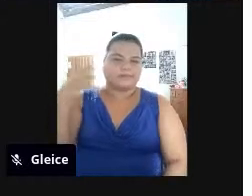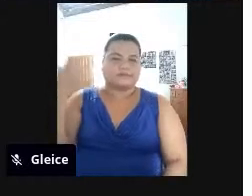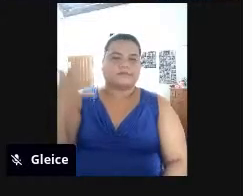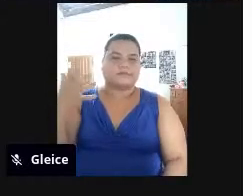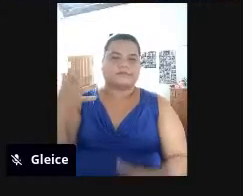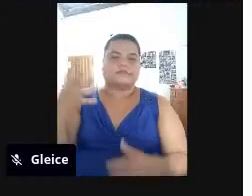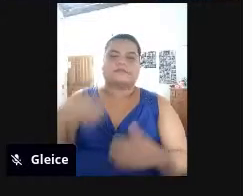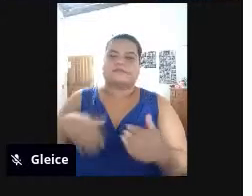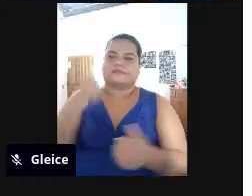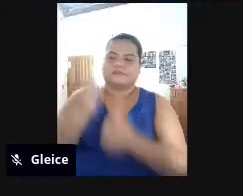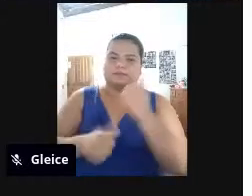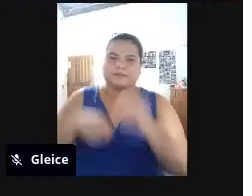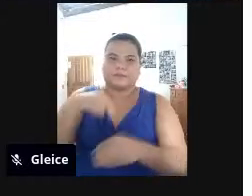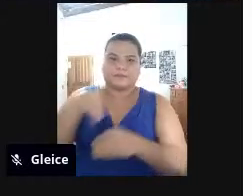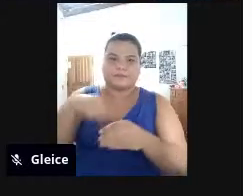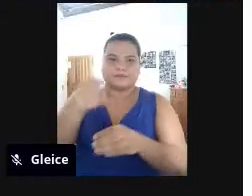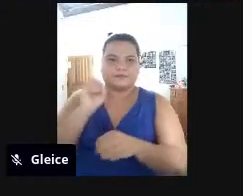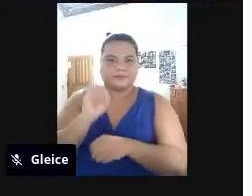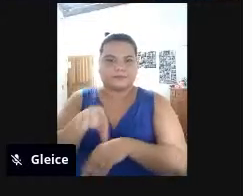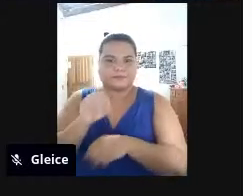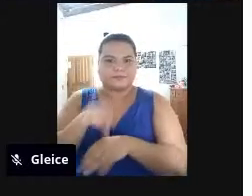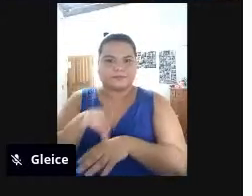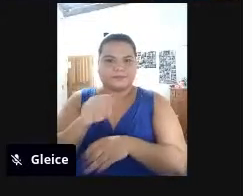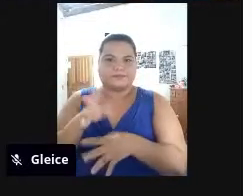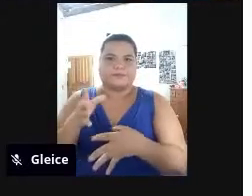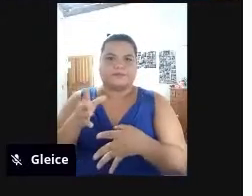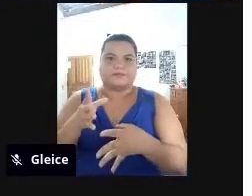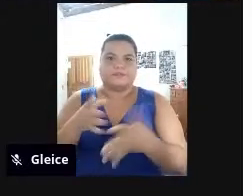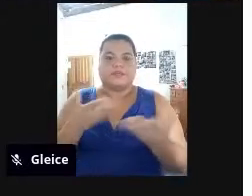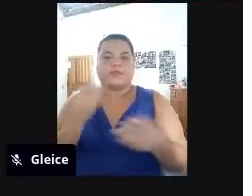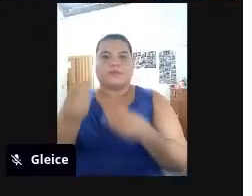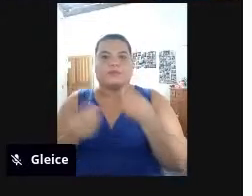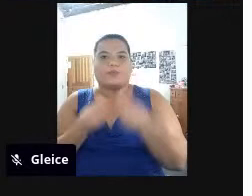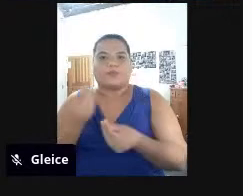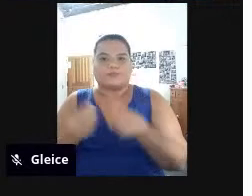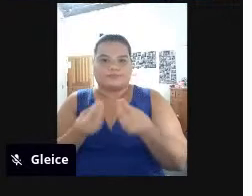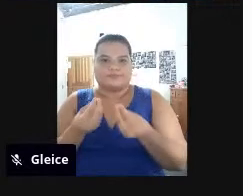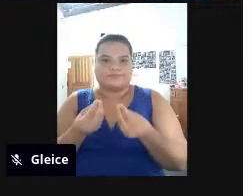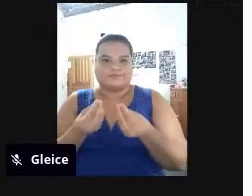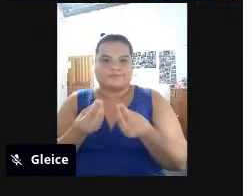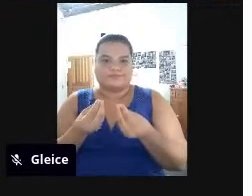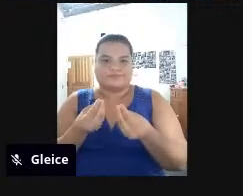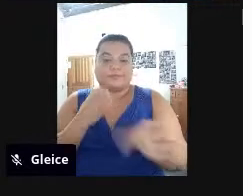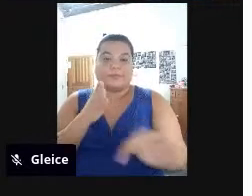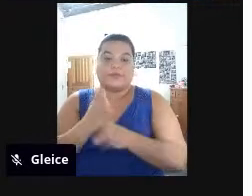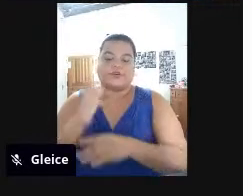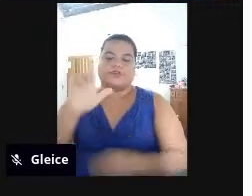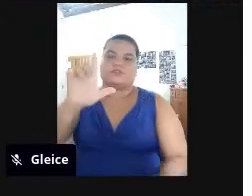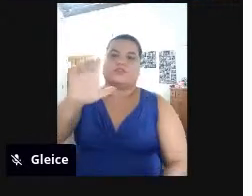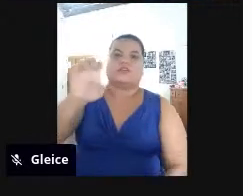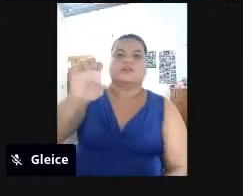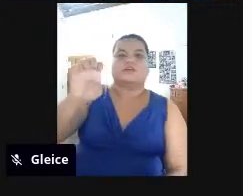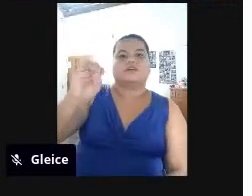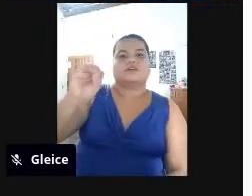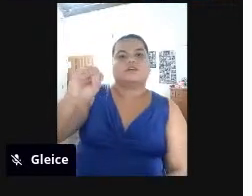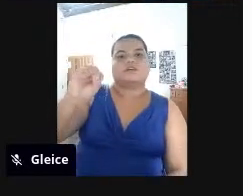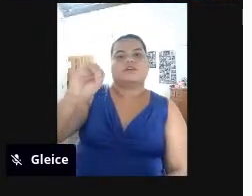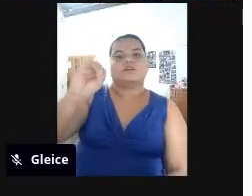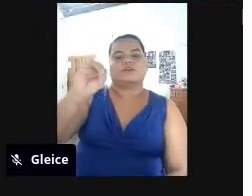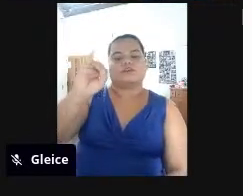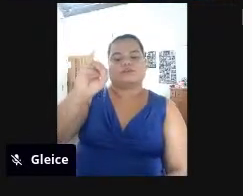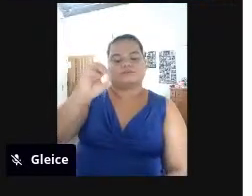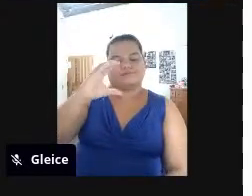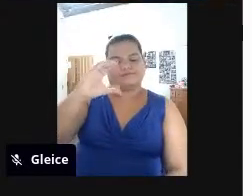que tem a capacidade de ativar a mTOR? É a leucina. Então, ela é o principal aminoácido que nos chama a